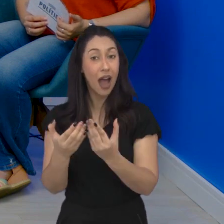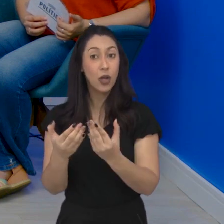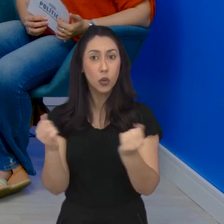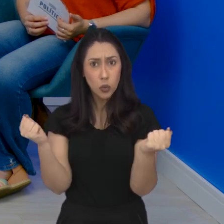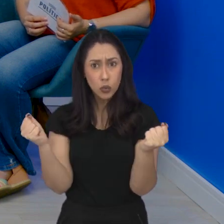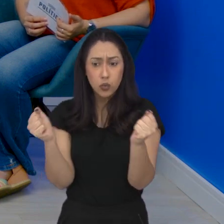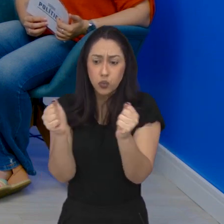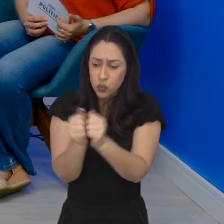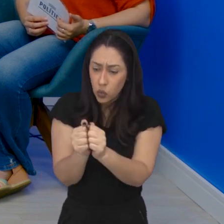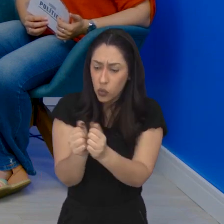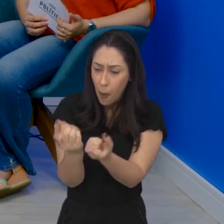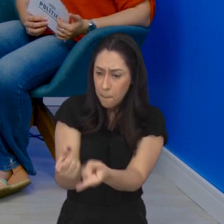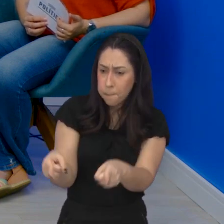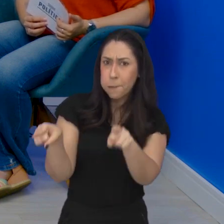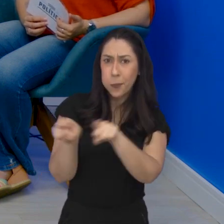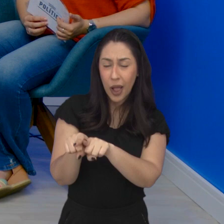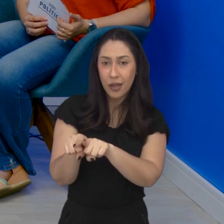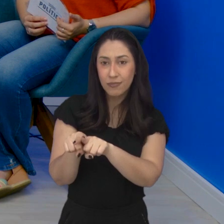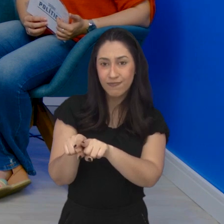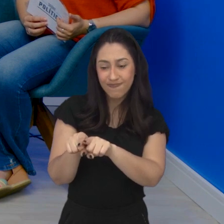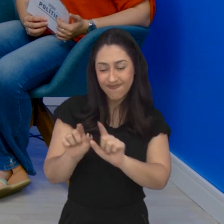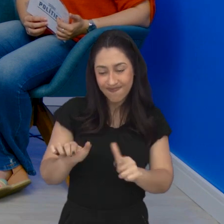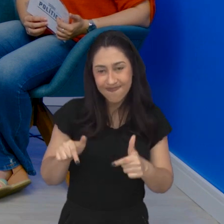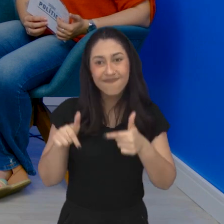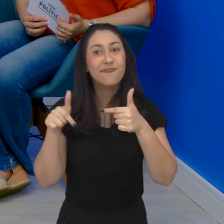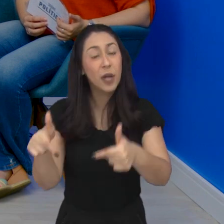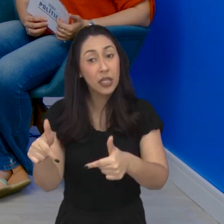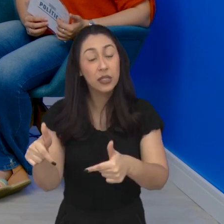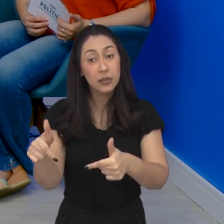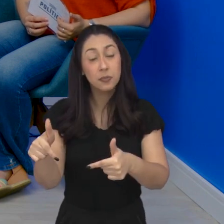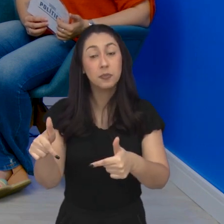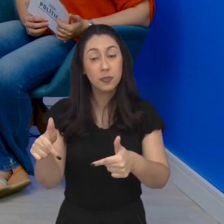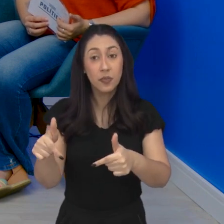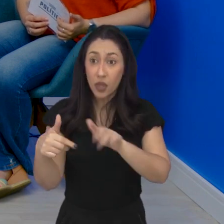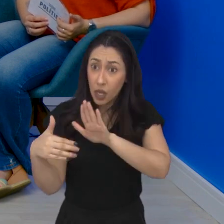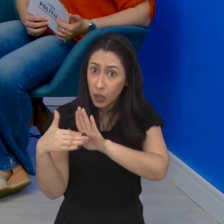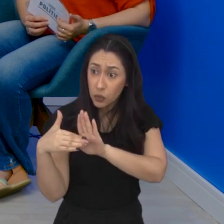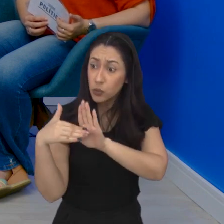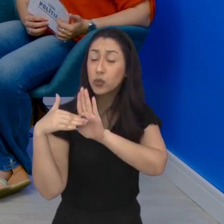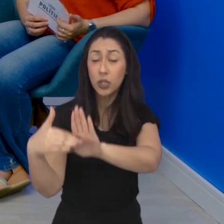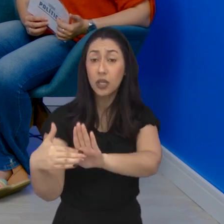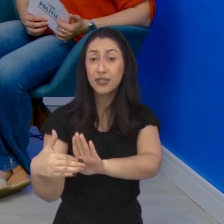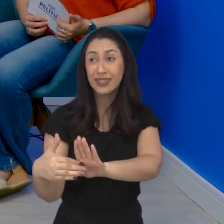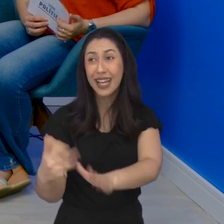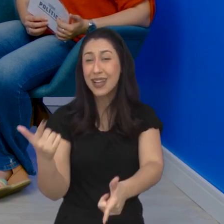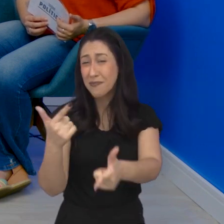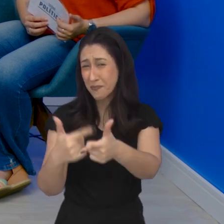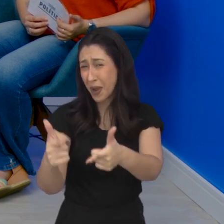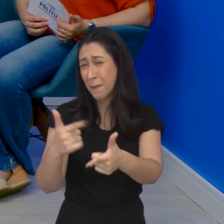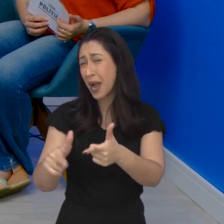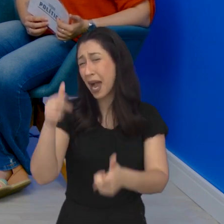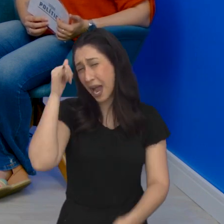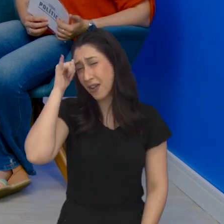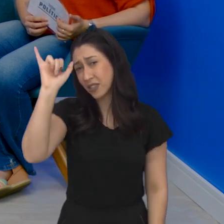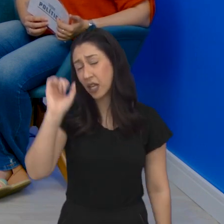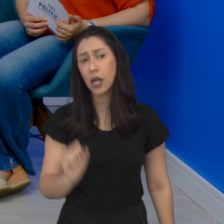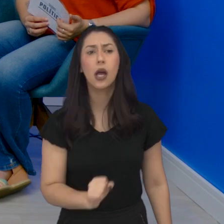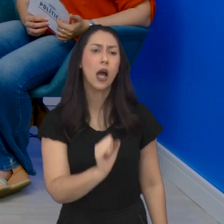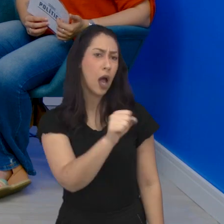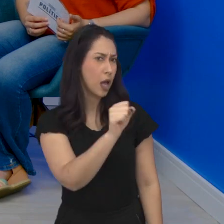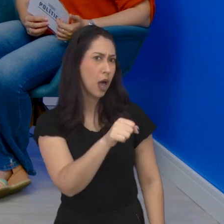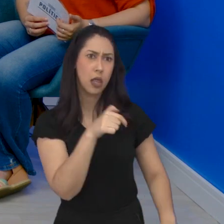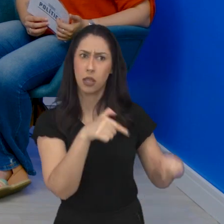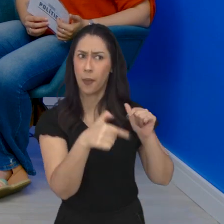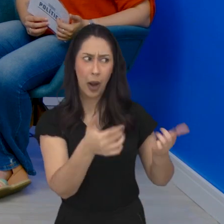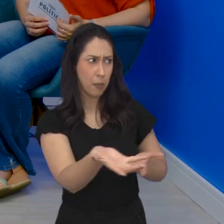que trabalham junto com a Defesa Civil com essas informações também, na verdade, ajudando a evitar esse tipo de situação, né? Sim,